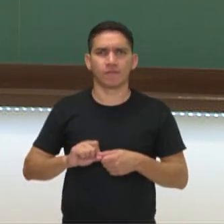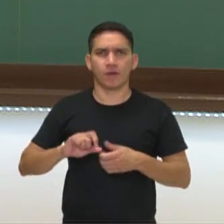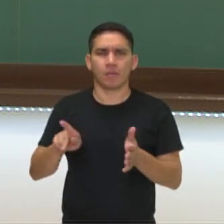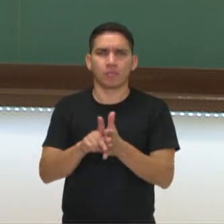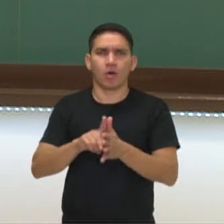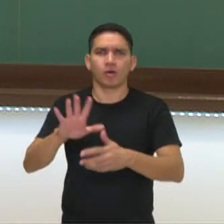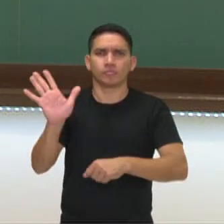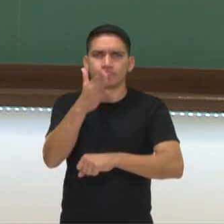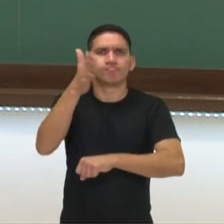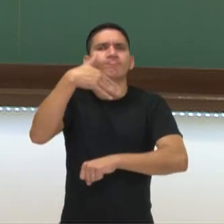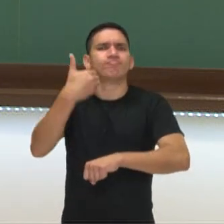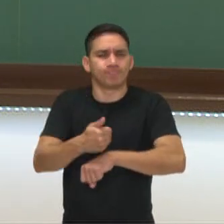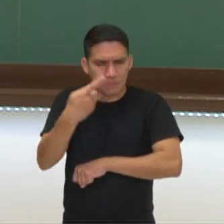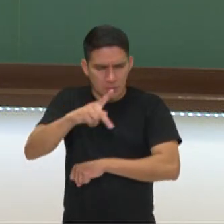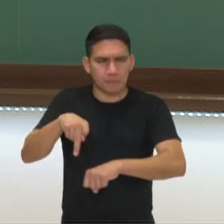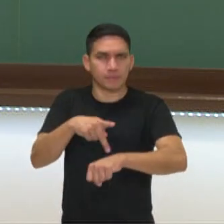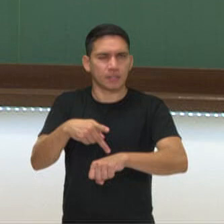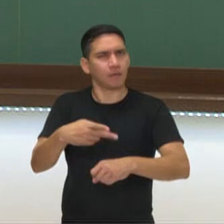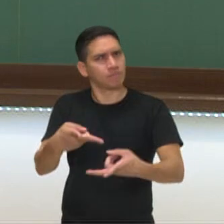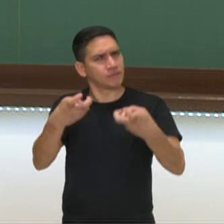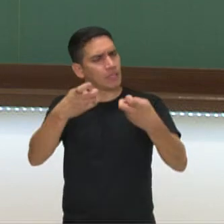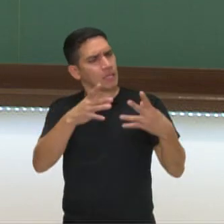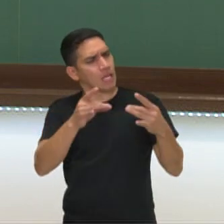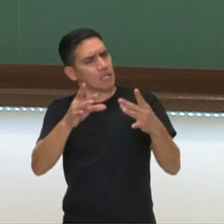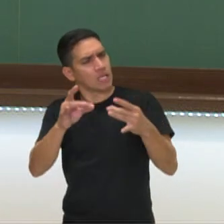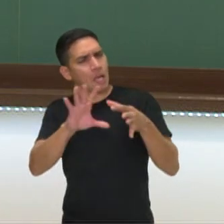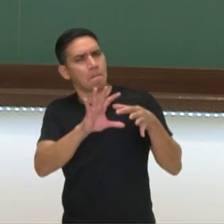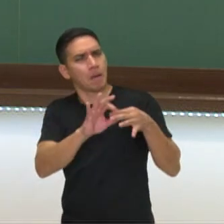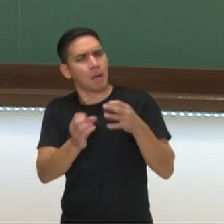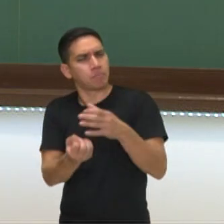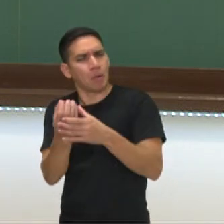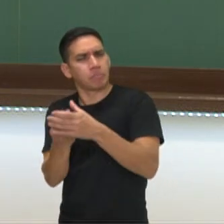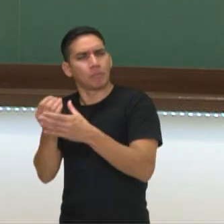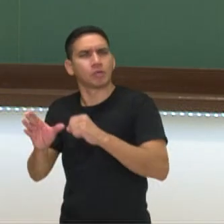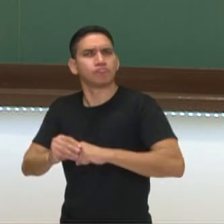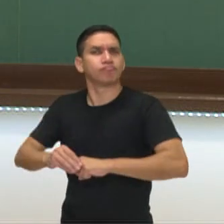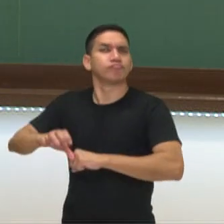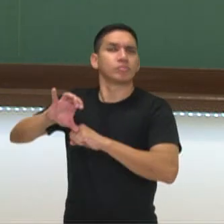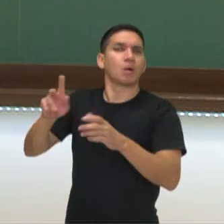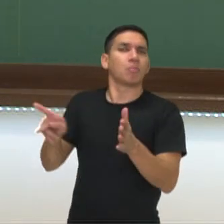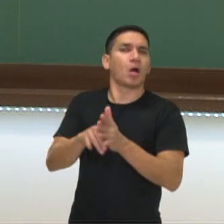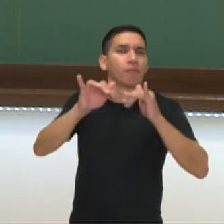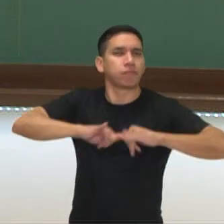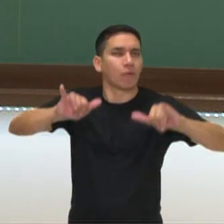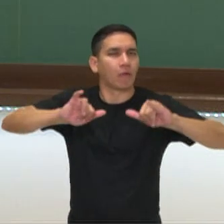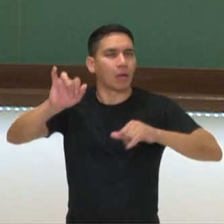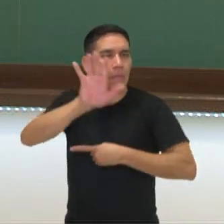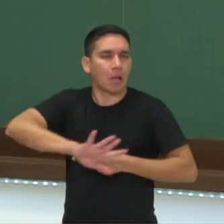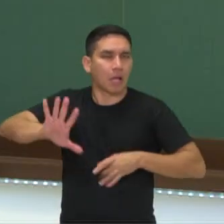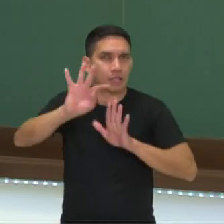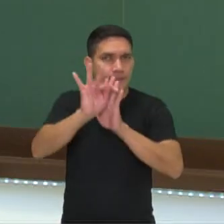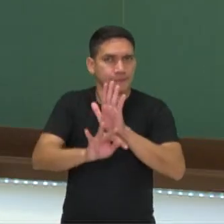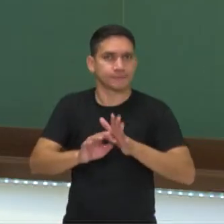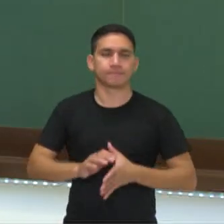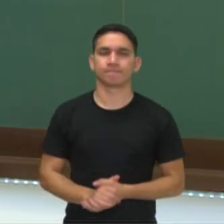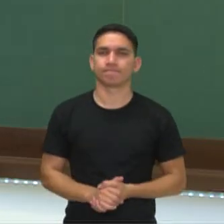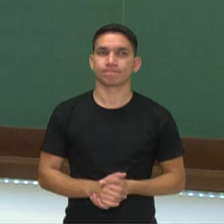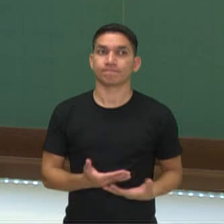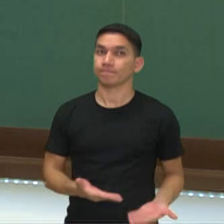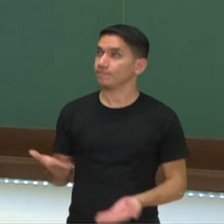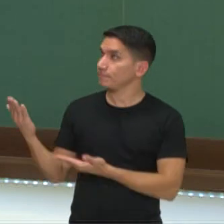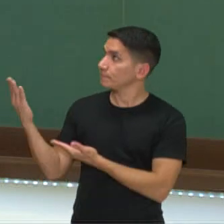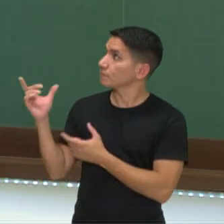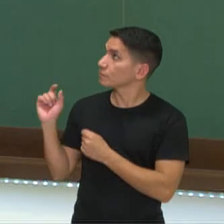do país. Percebe toda uma construção política de propaganda nessas imagens, nesses textos.